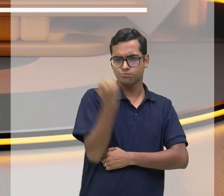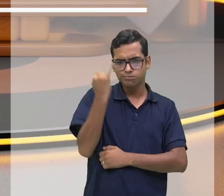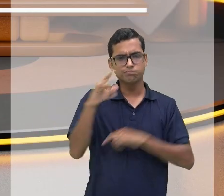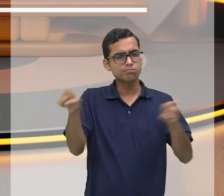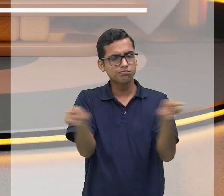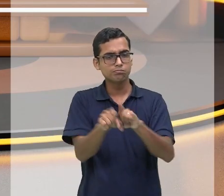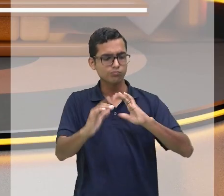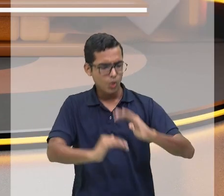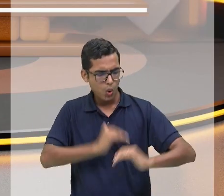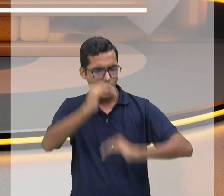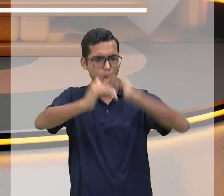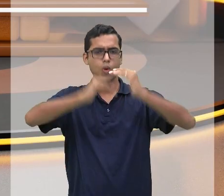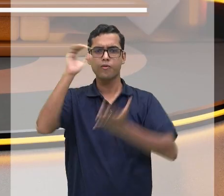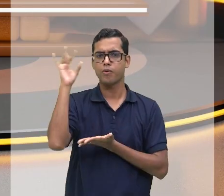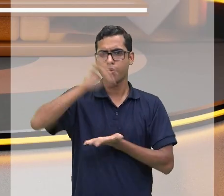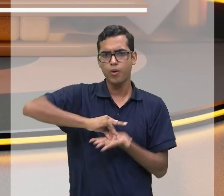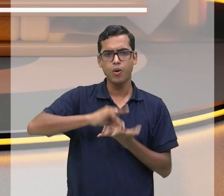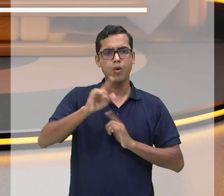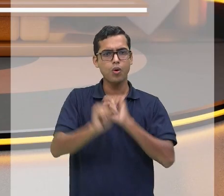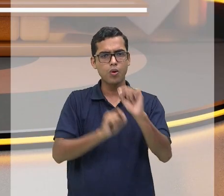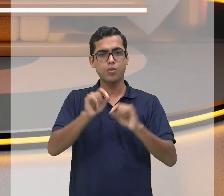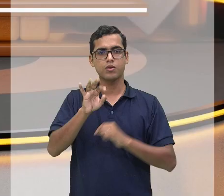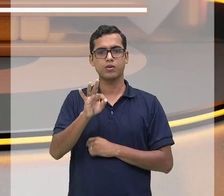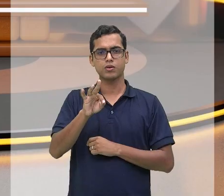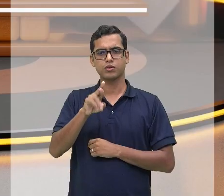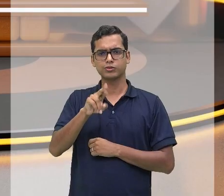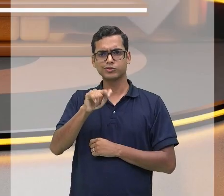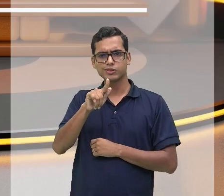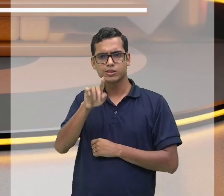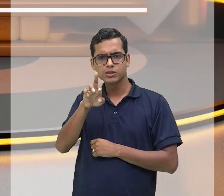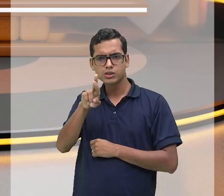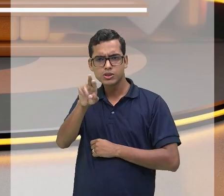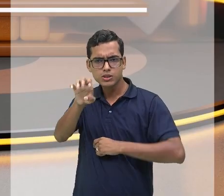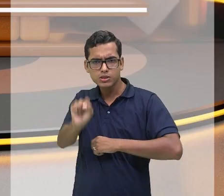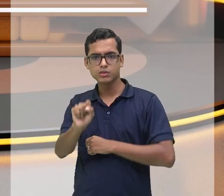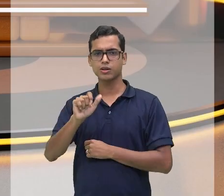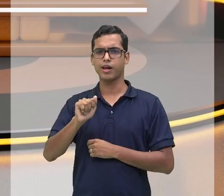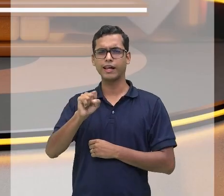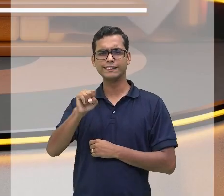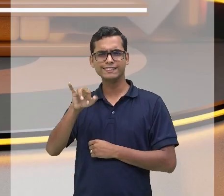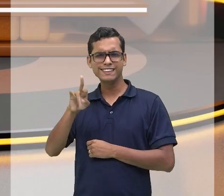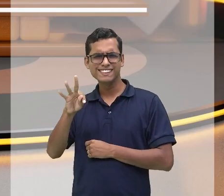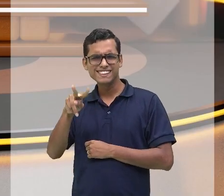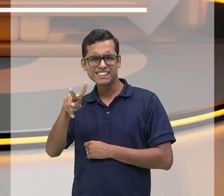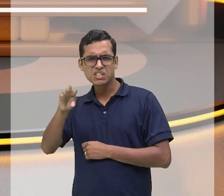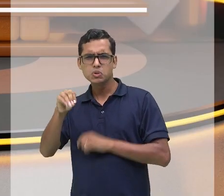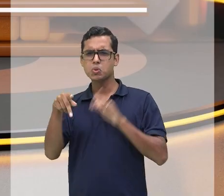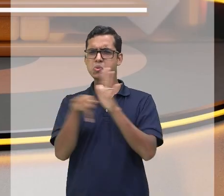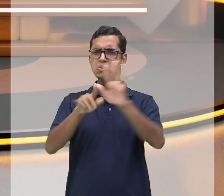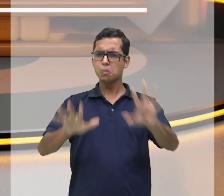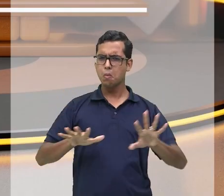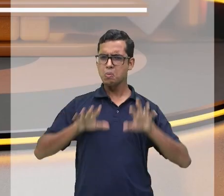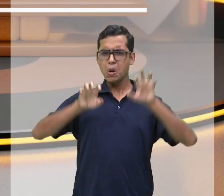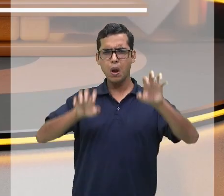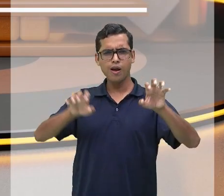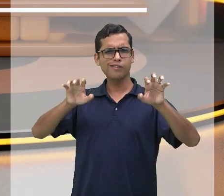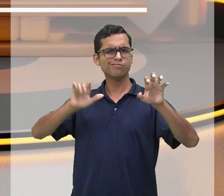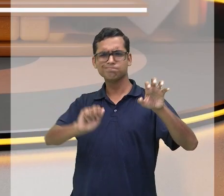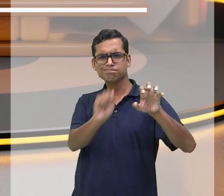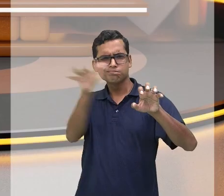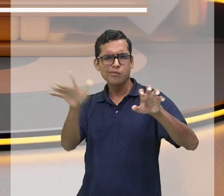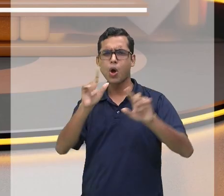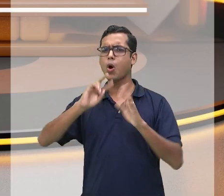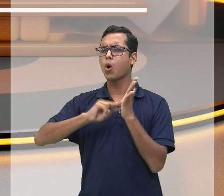desenvolvendo bastante, que vão ser os tigres asiáticos, tá certo, gente? Os tigres asiáticos,